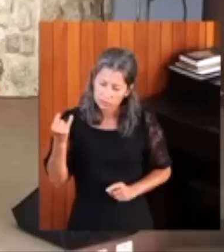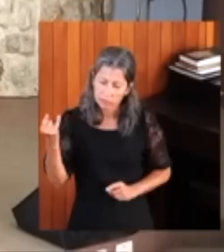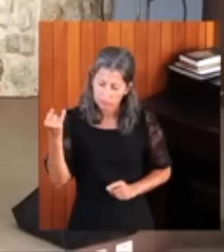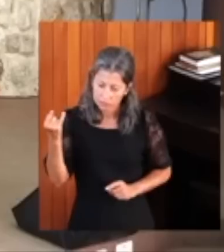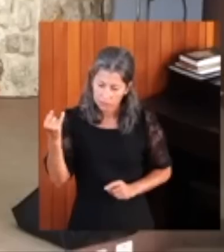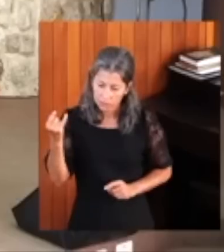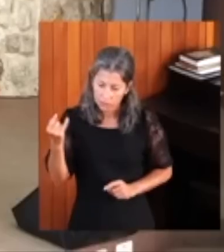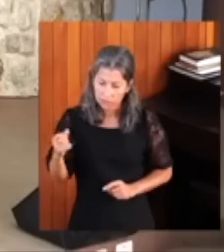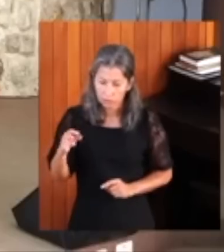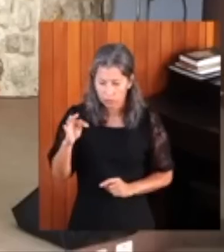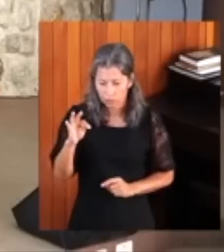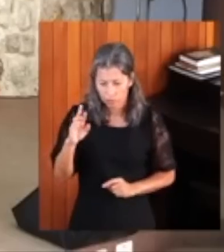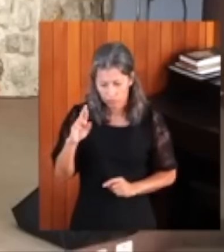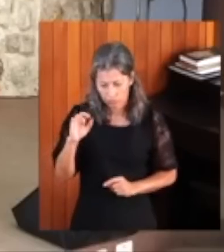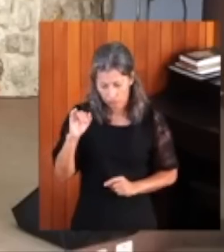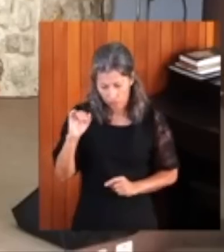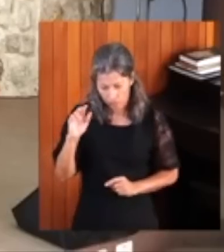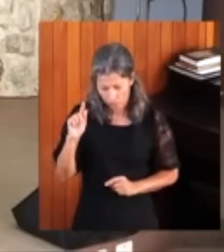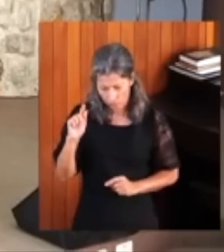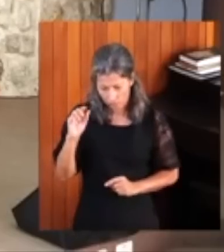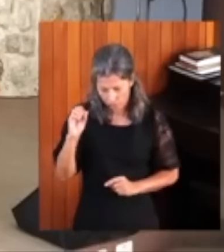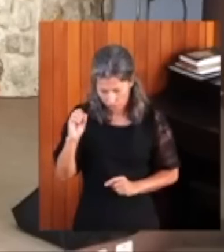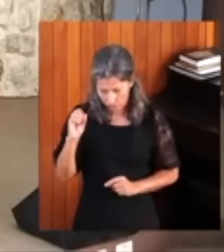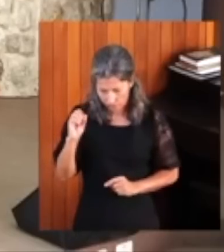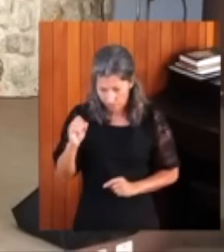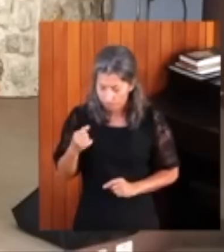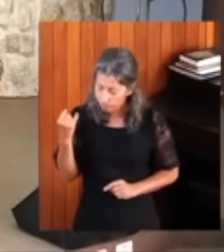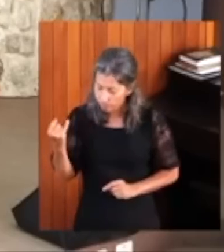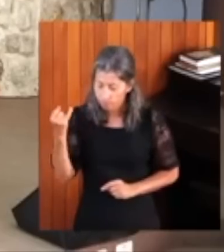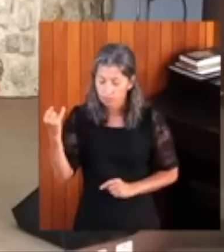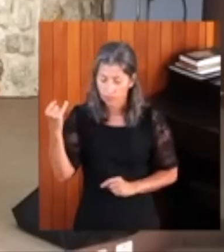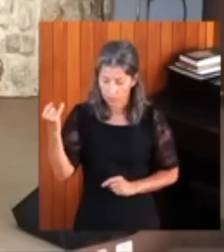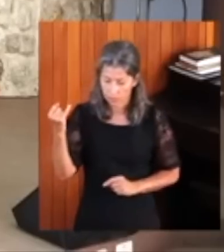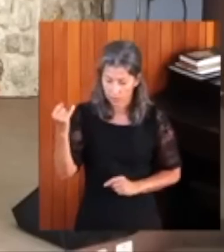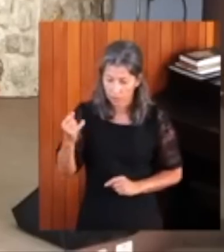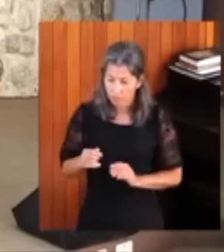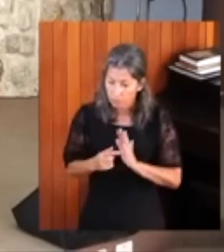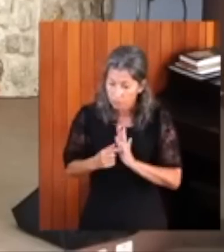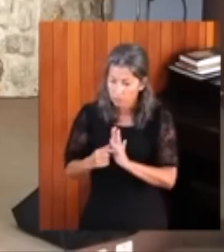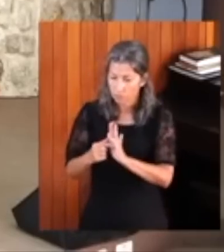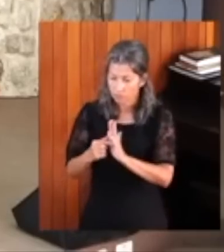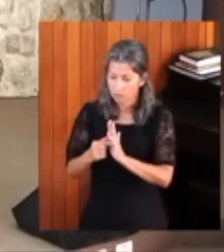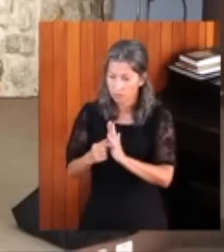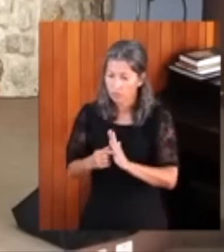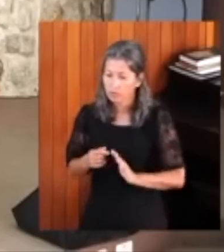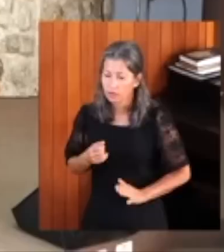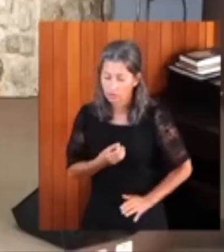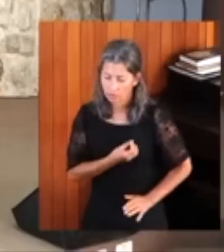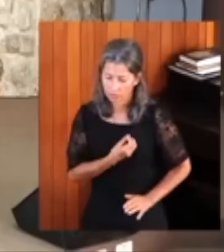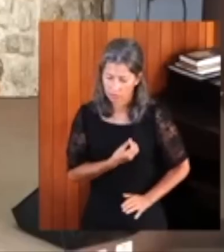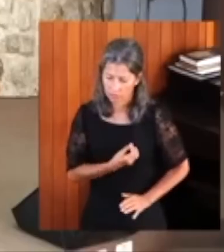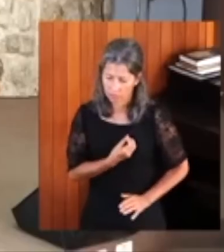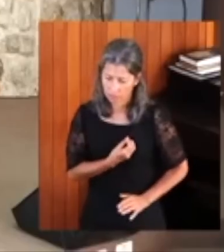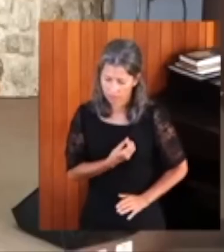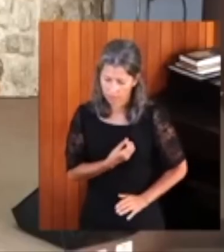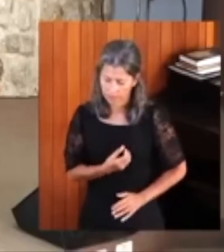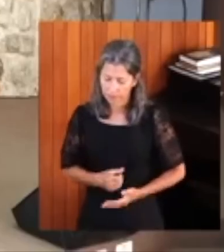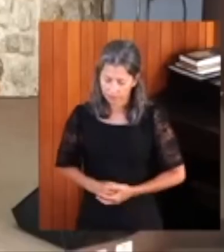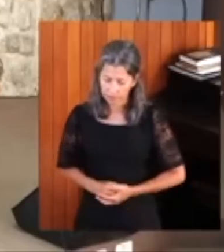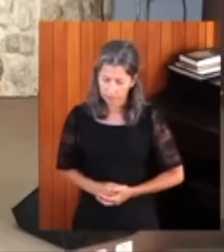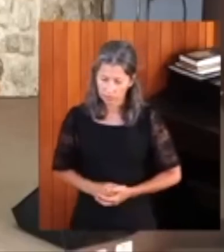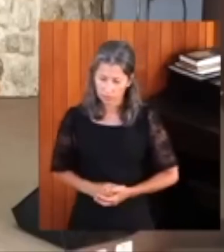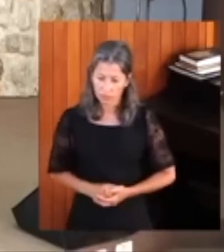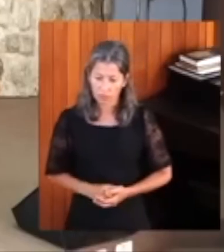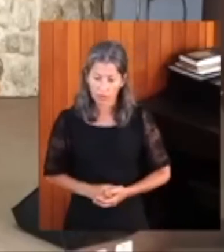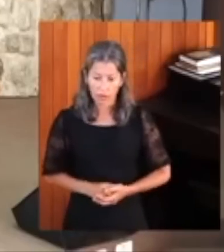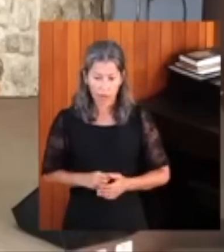sempre disponíveis para os sinceros, né? Sangue, a salvação e o Espírito Santo. 4º selo, verso 7. Quando o